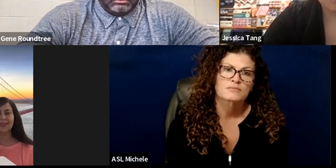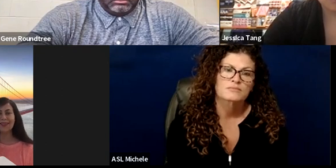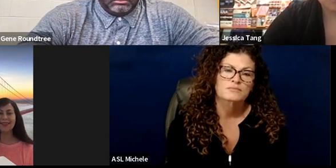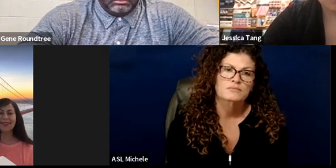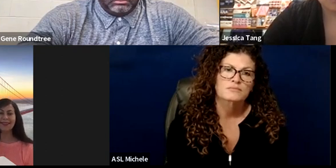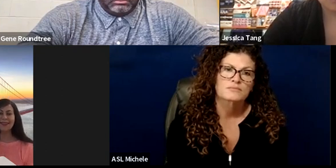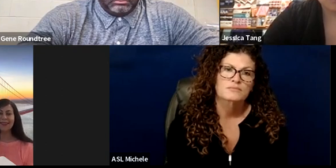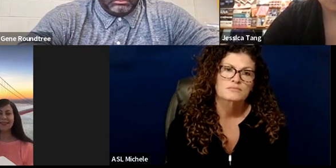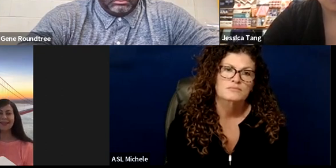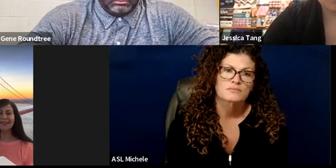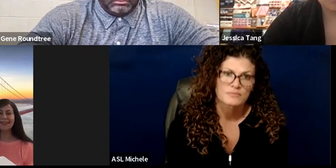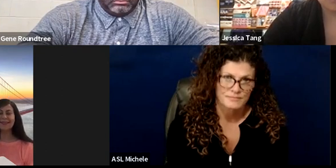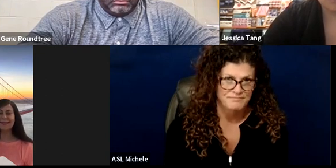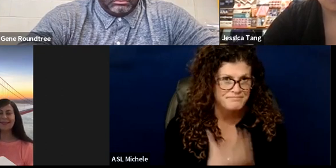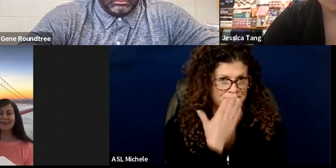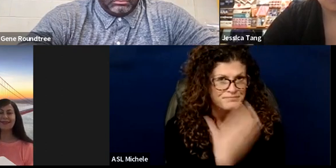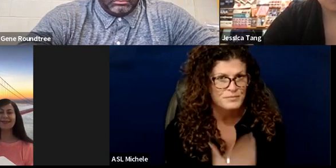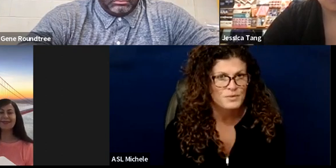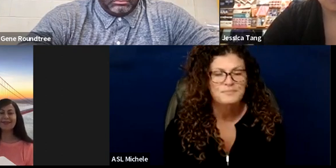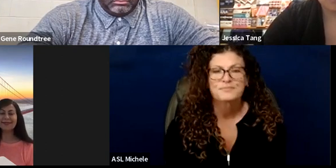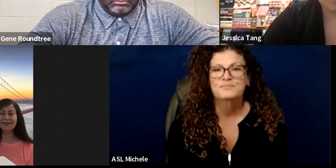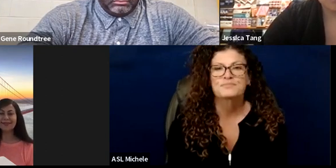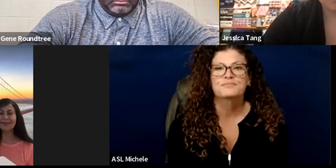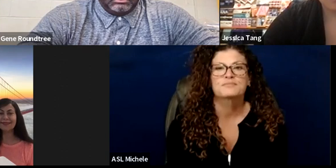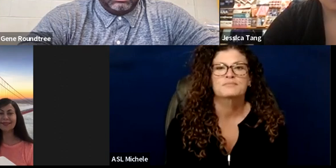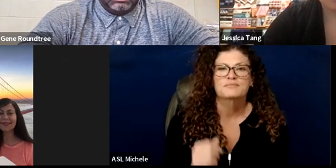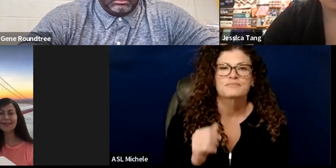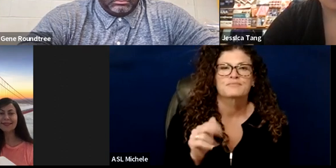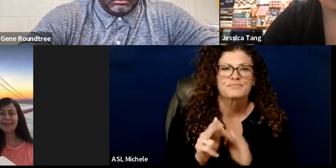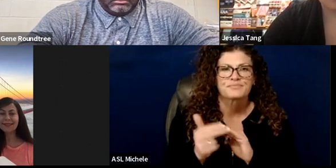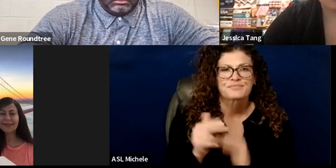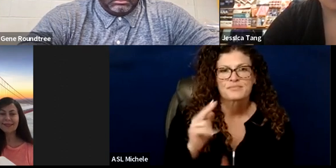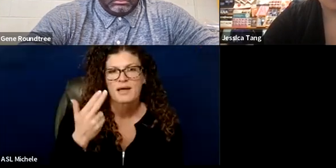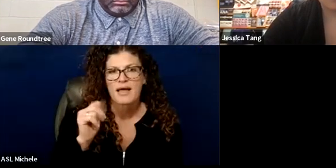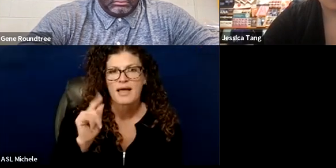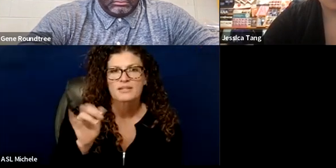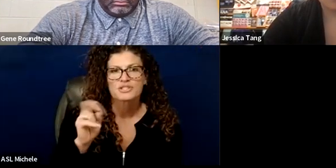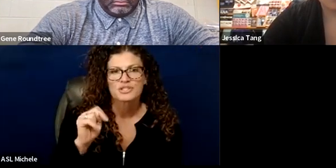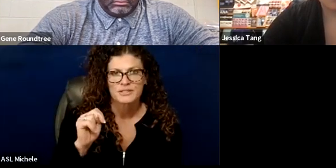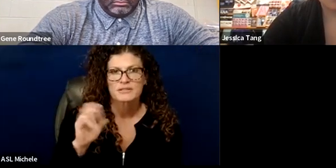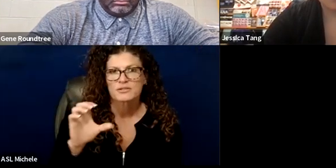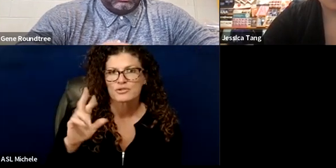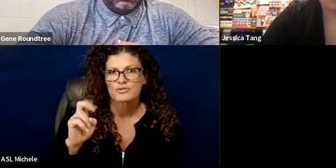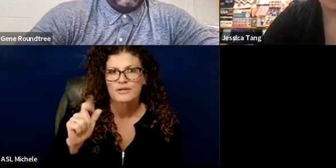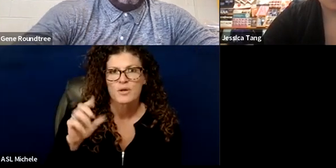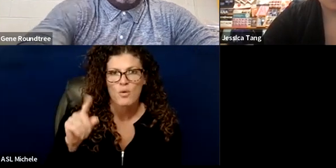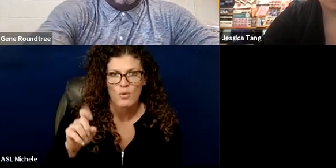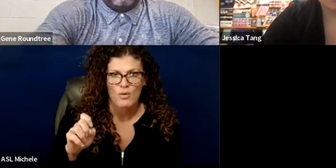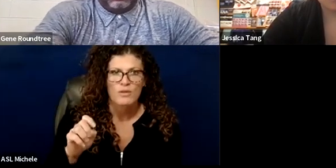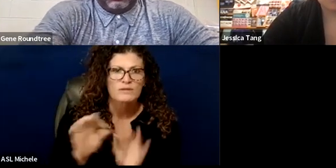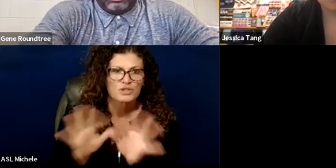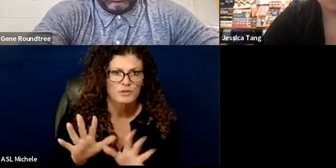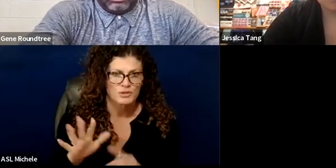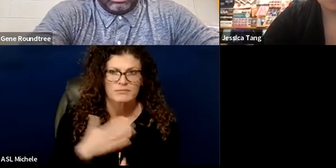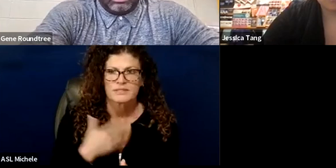Thank you. Thank you so much. And next, will our Haitian Creole interpreter please introduce yourself and give Zoom instructions in